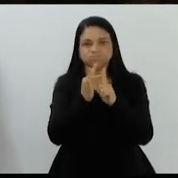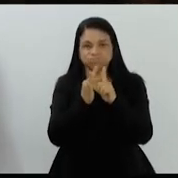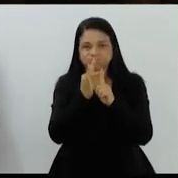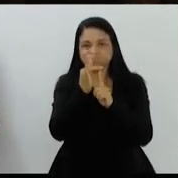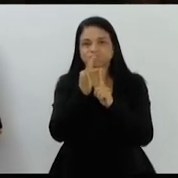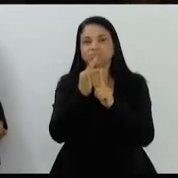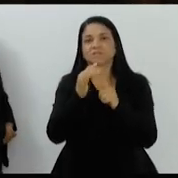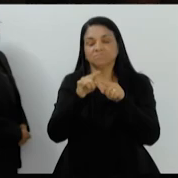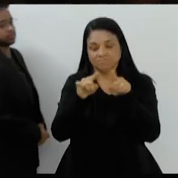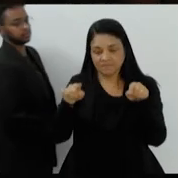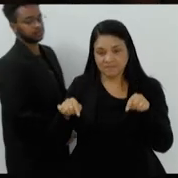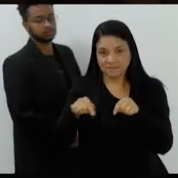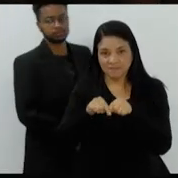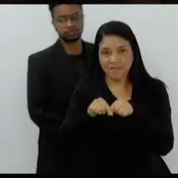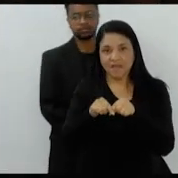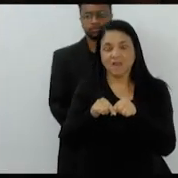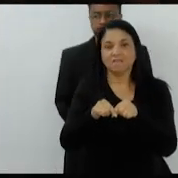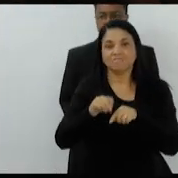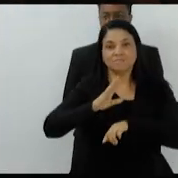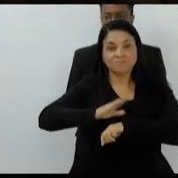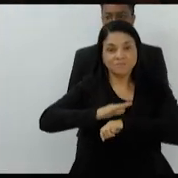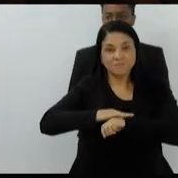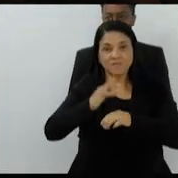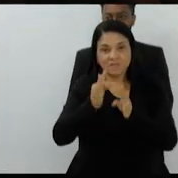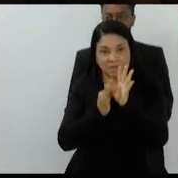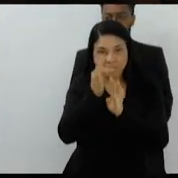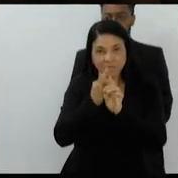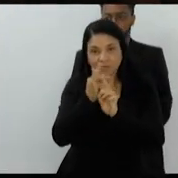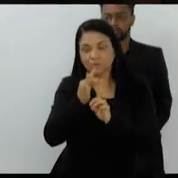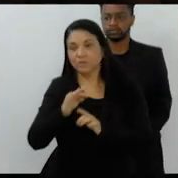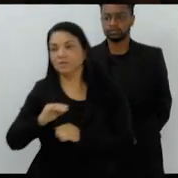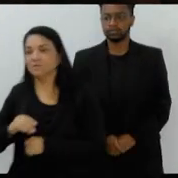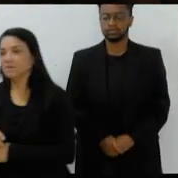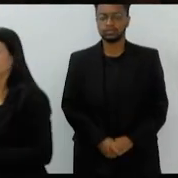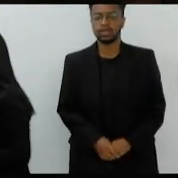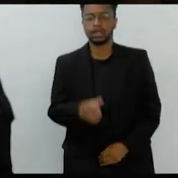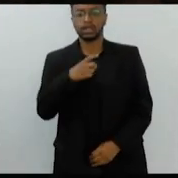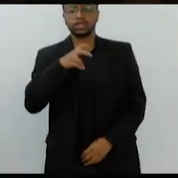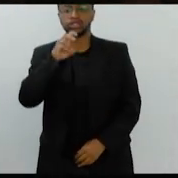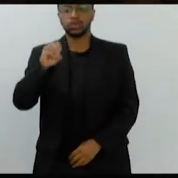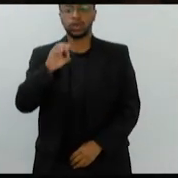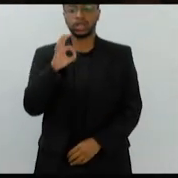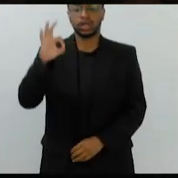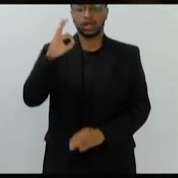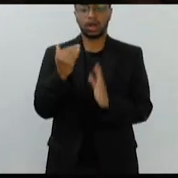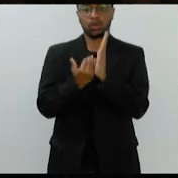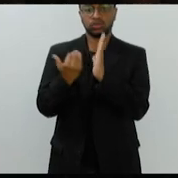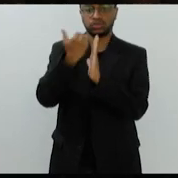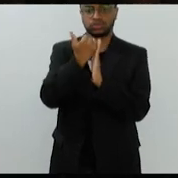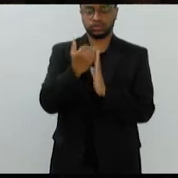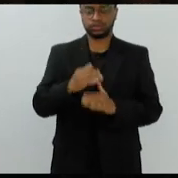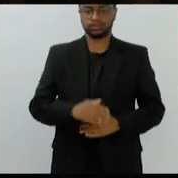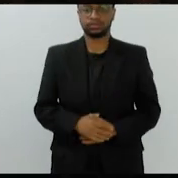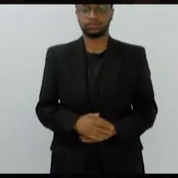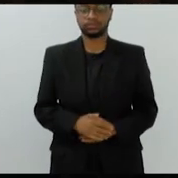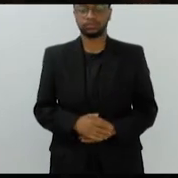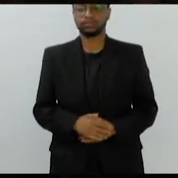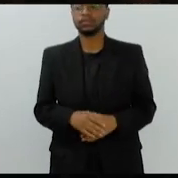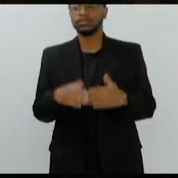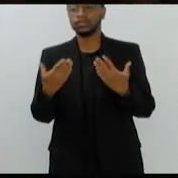e em diversos momentos a temperatura em sala de aula ultrapassa 50 graus Celsius. Há